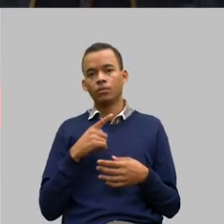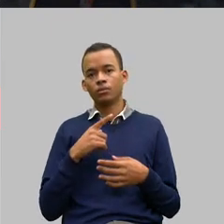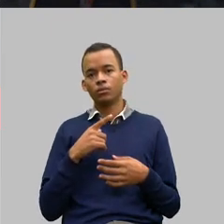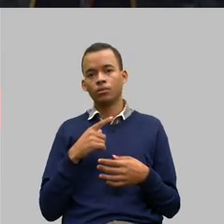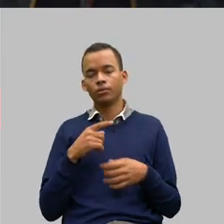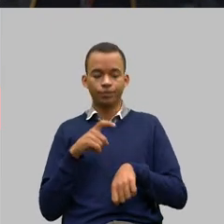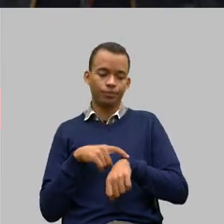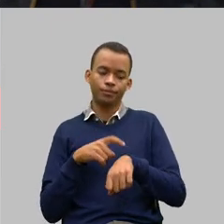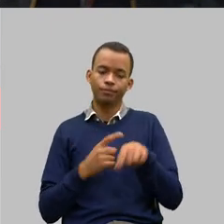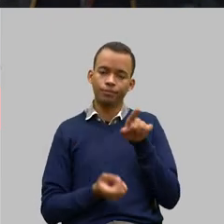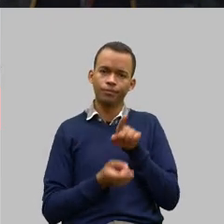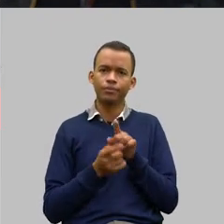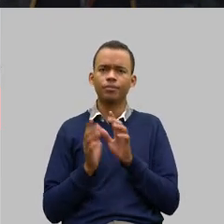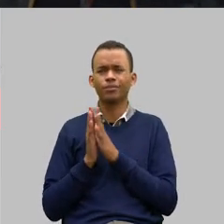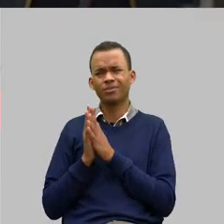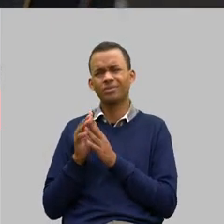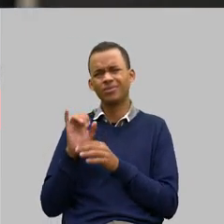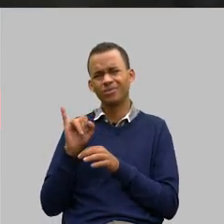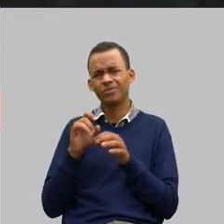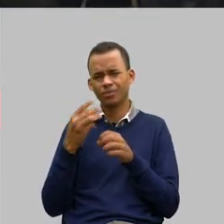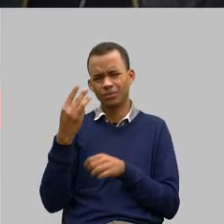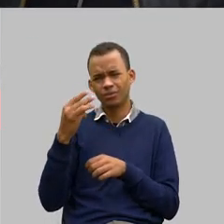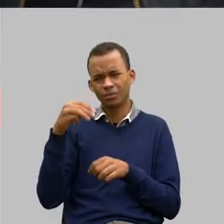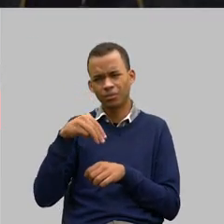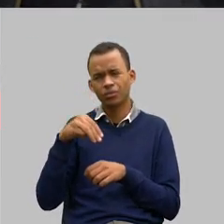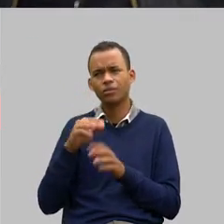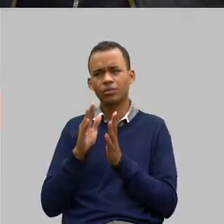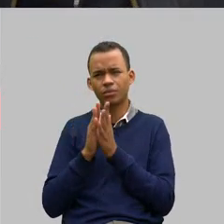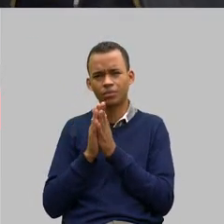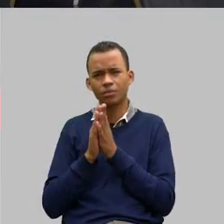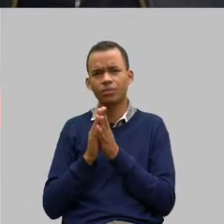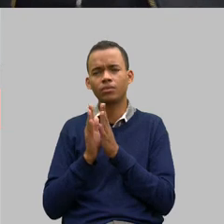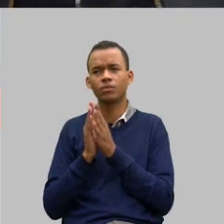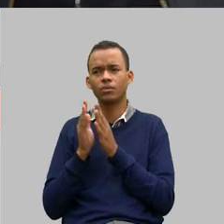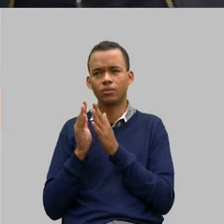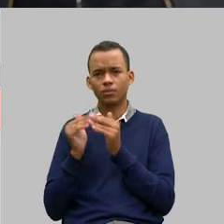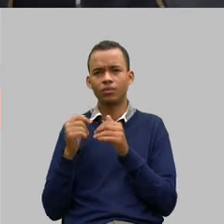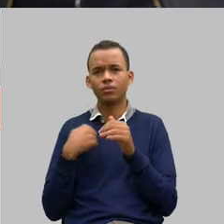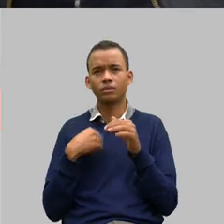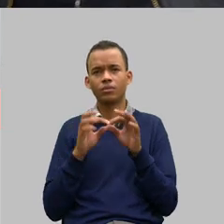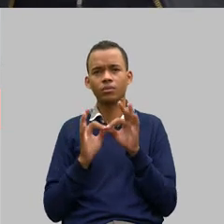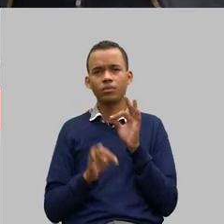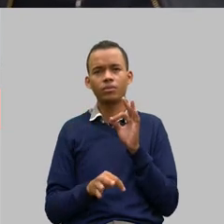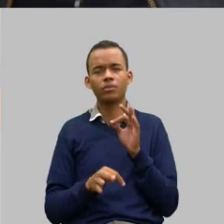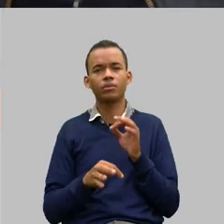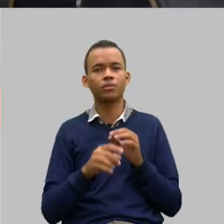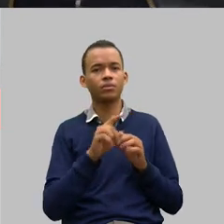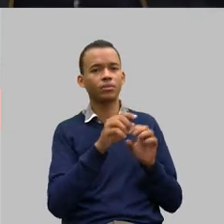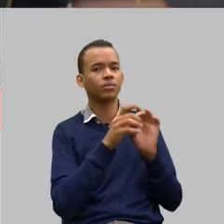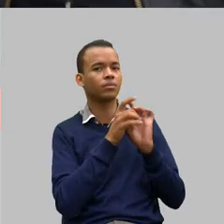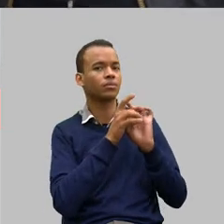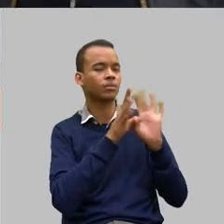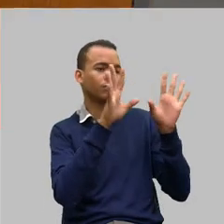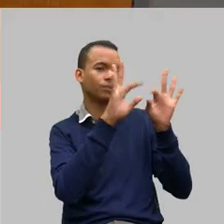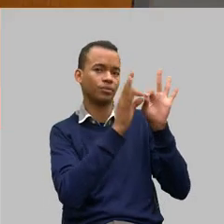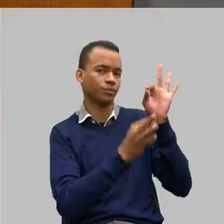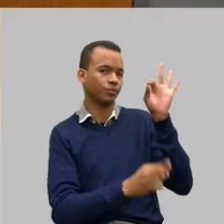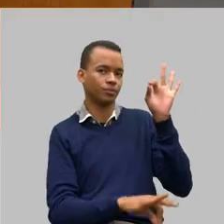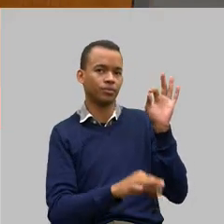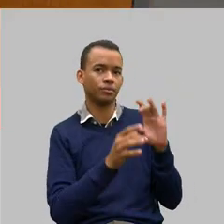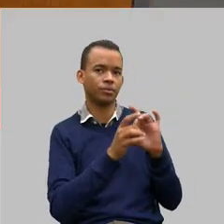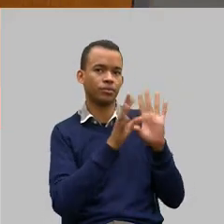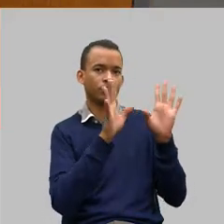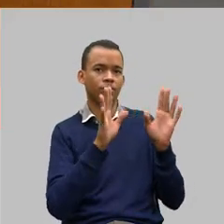do meu tempo peço o presidente que se extrapolar o tempo que ele me deixe aqui Deputado Você tem todo o tempo do mundo nessa comissão é são